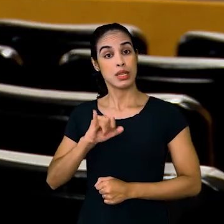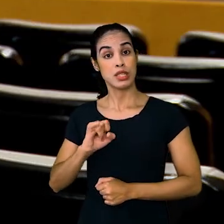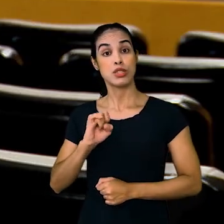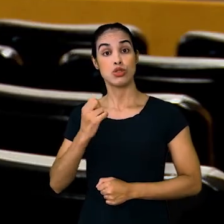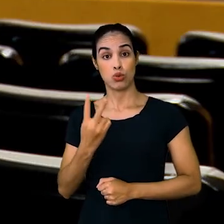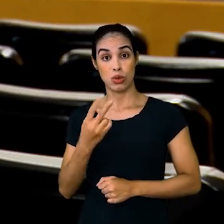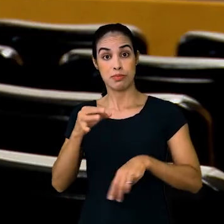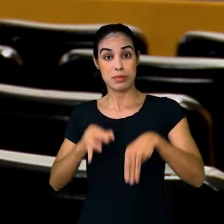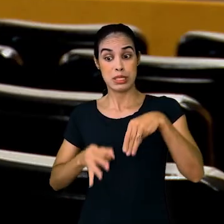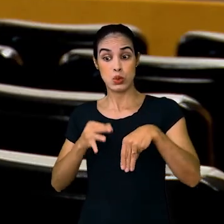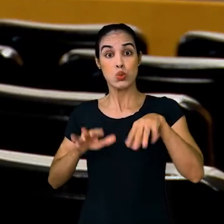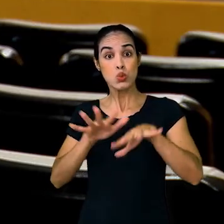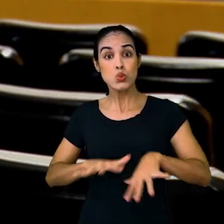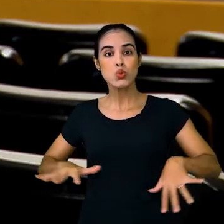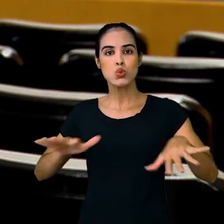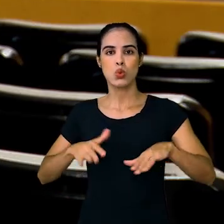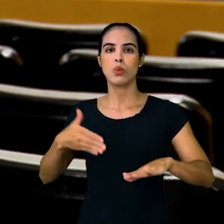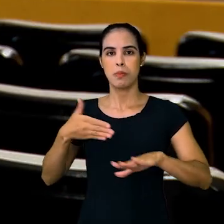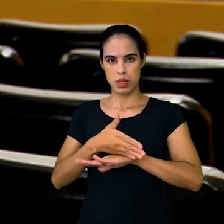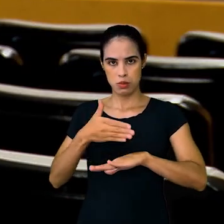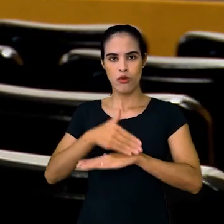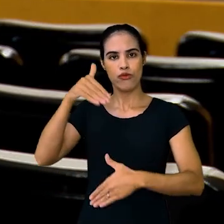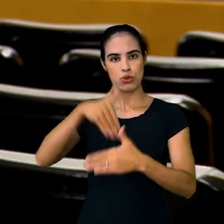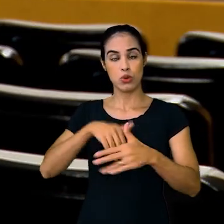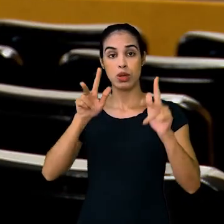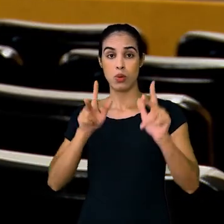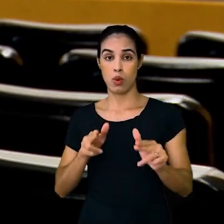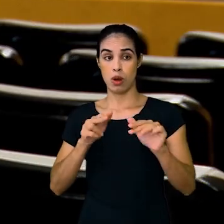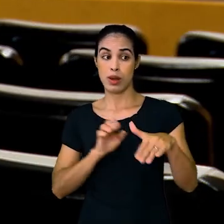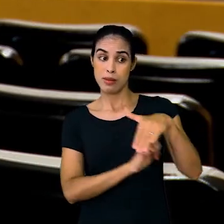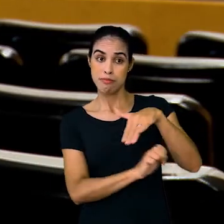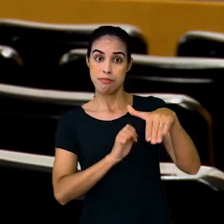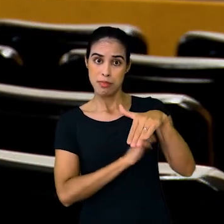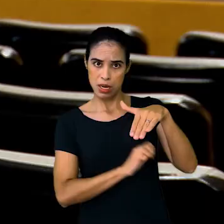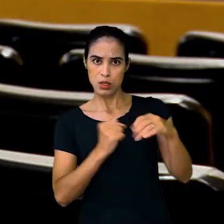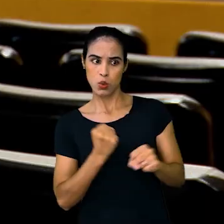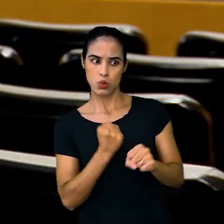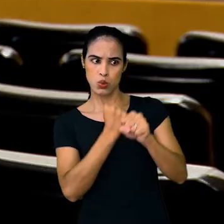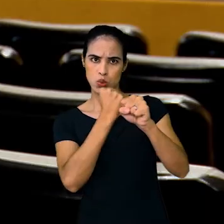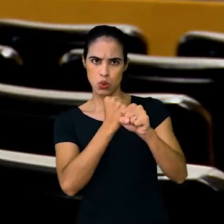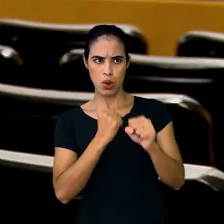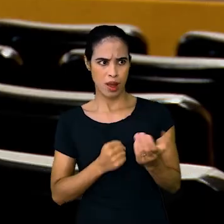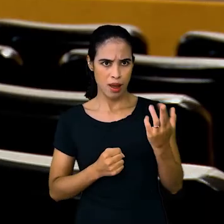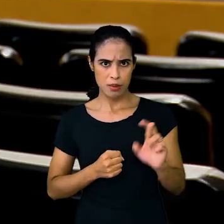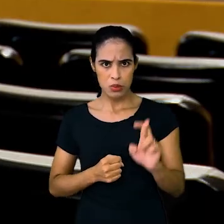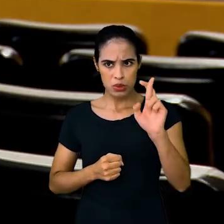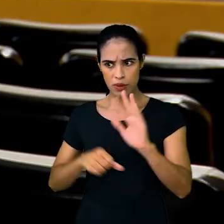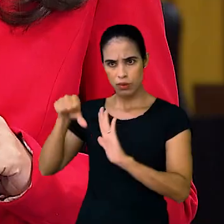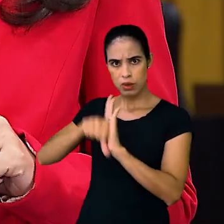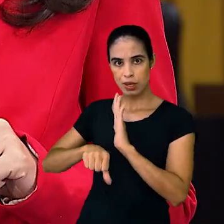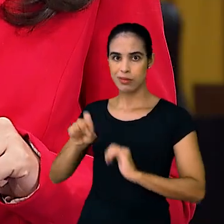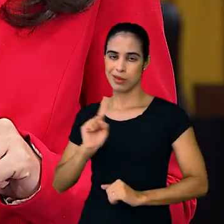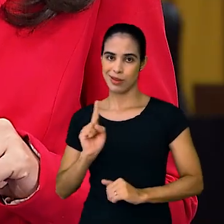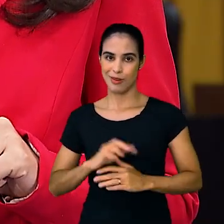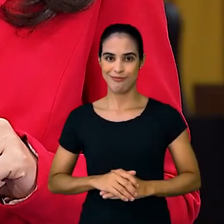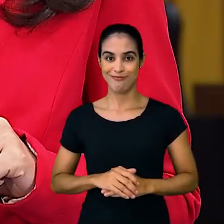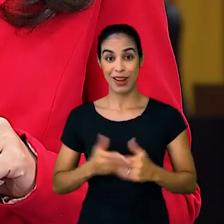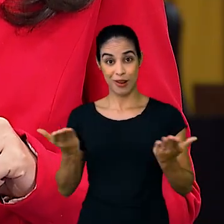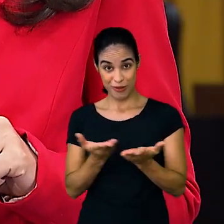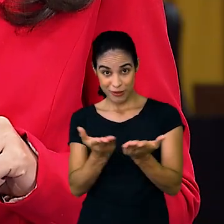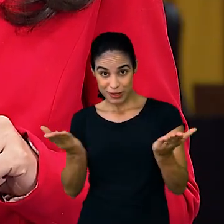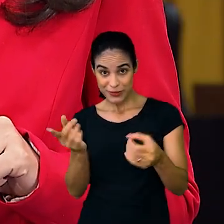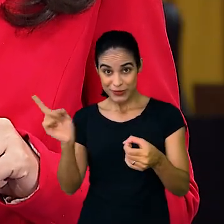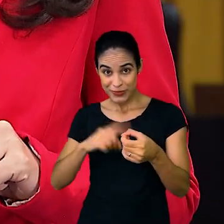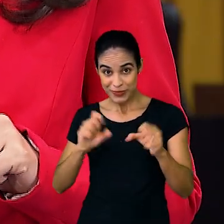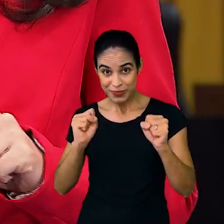da relatora. Portanto, a construtora não foi responsabilizada pelo crime, como pretendia a família da vítima. Anderson, Luana, volto